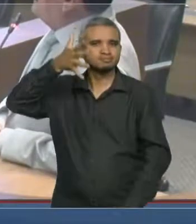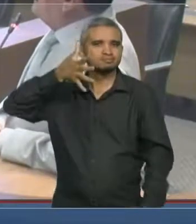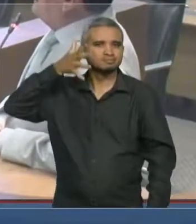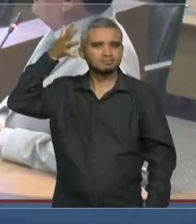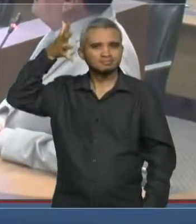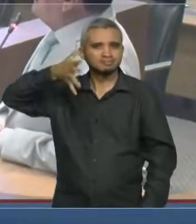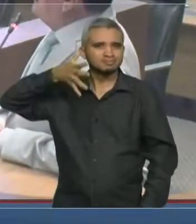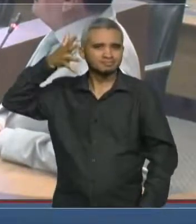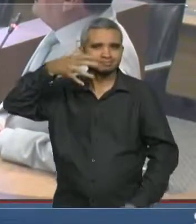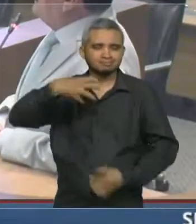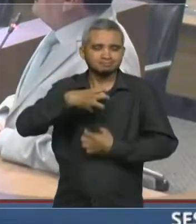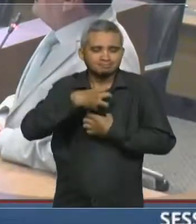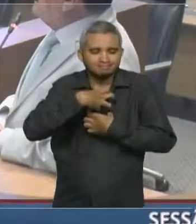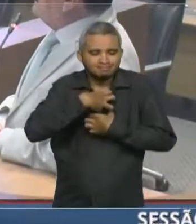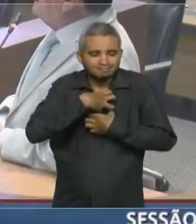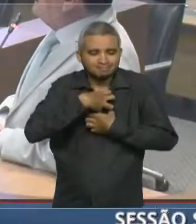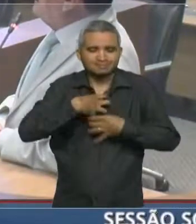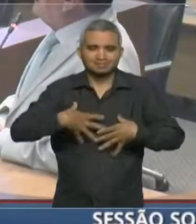de,